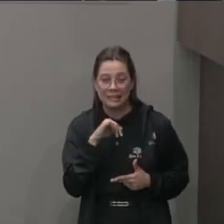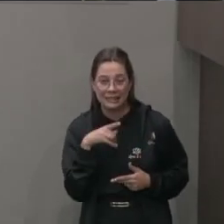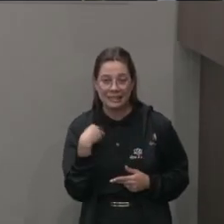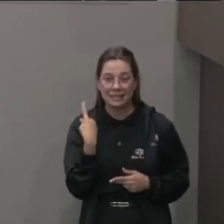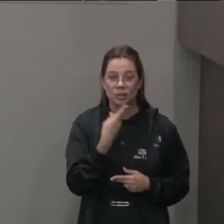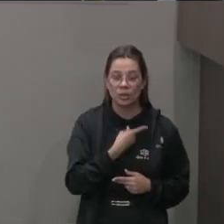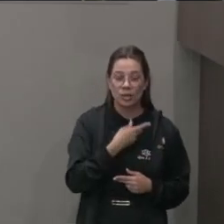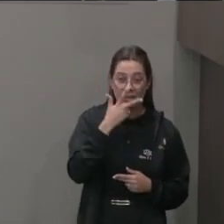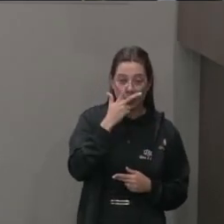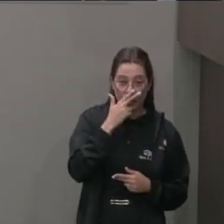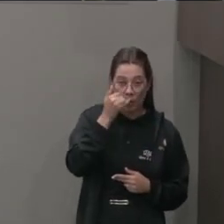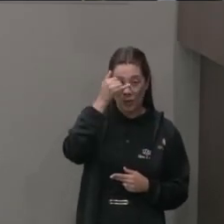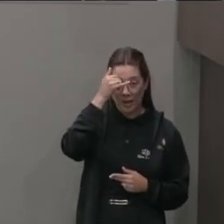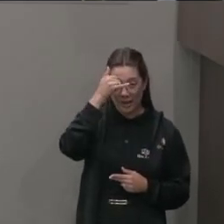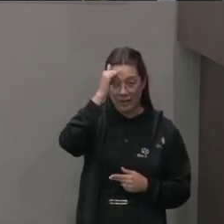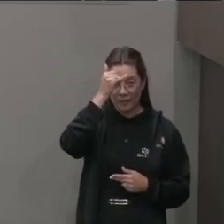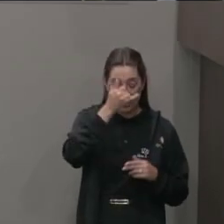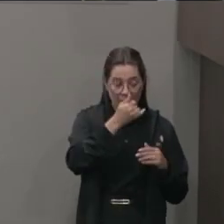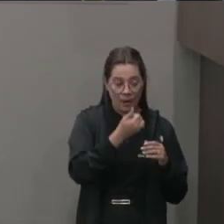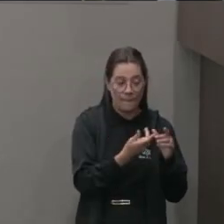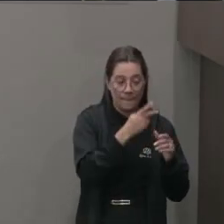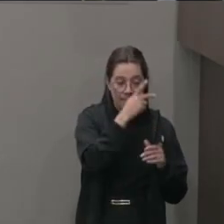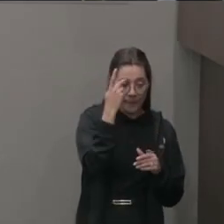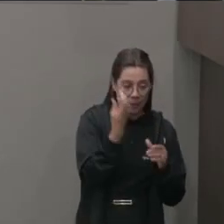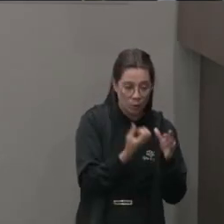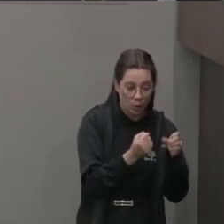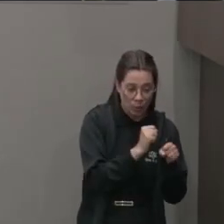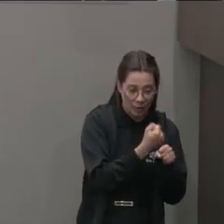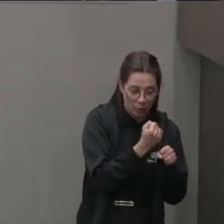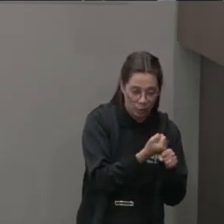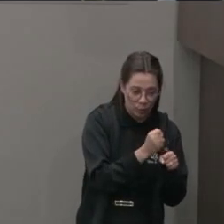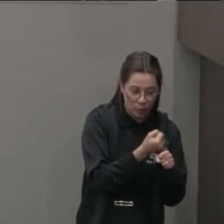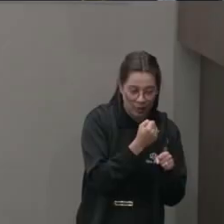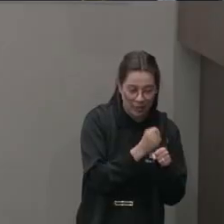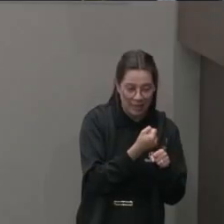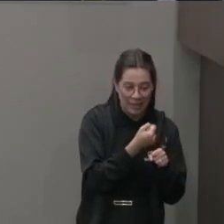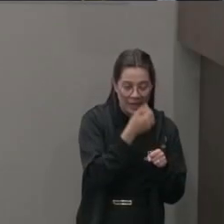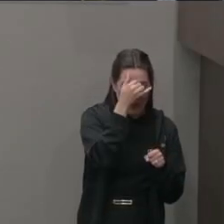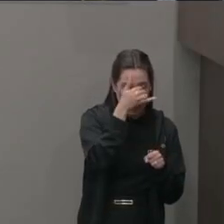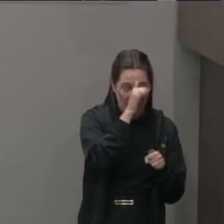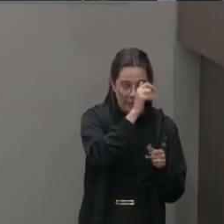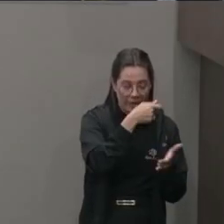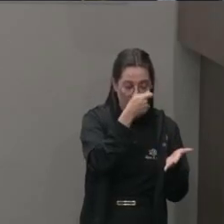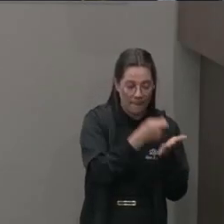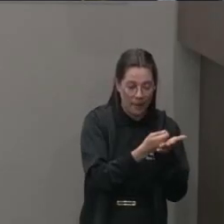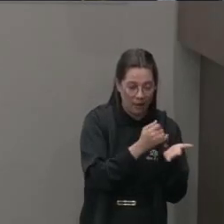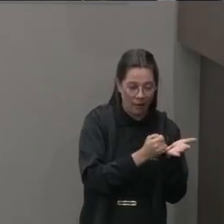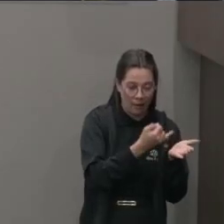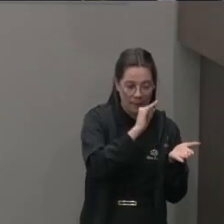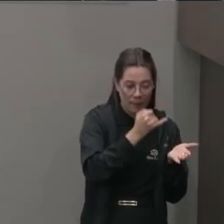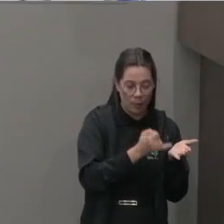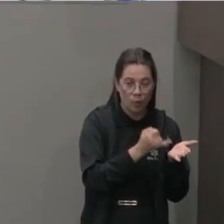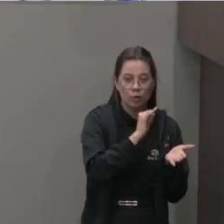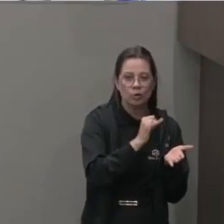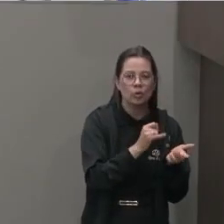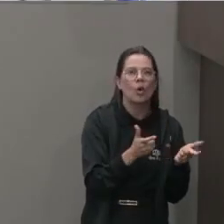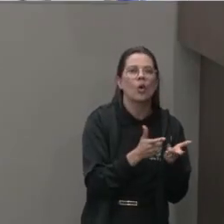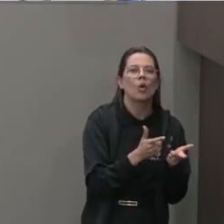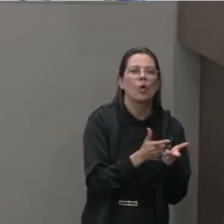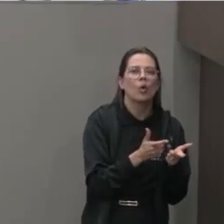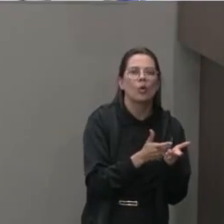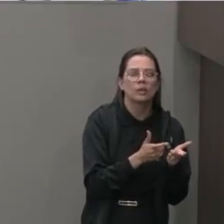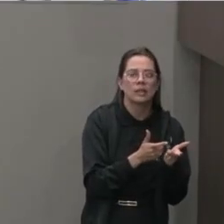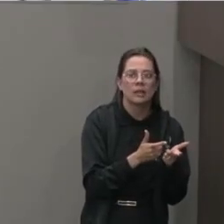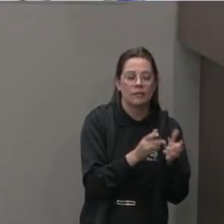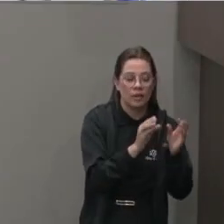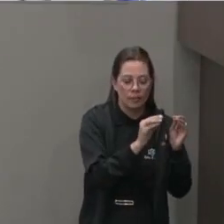o empresário com a construção de uma escola nova, isso, claro, vai ser repassado para onde? Para os lotes que estão ali do